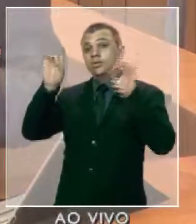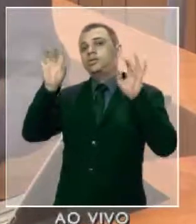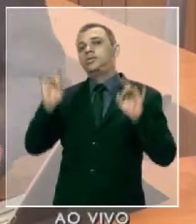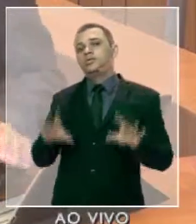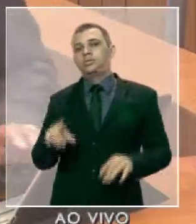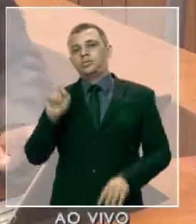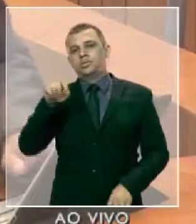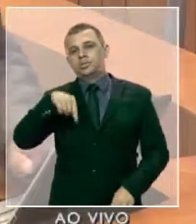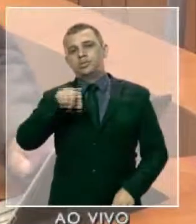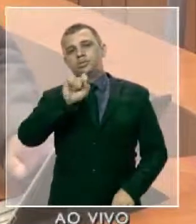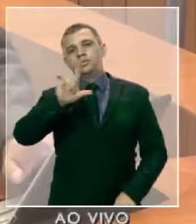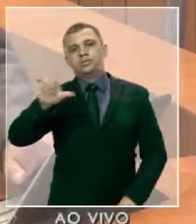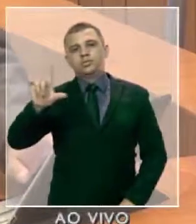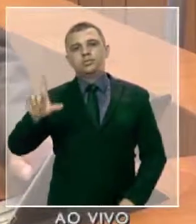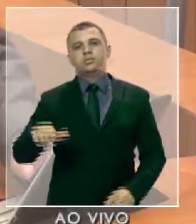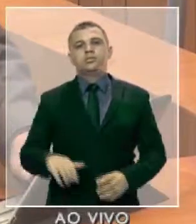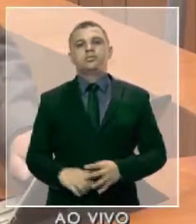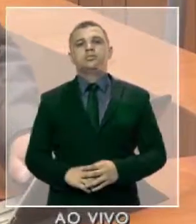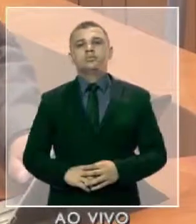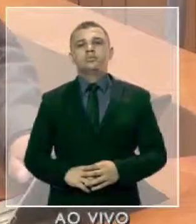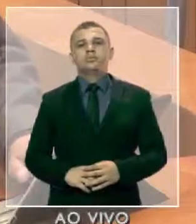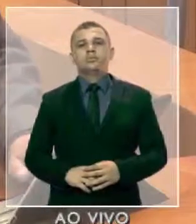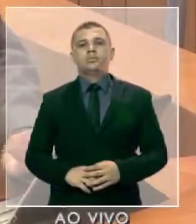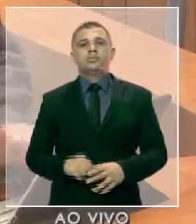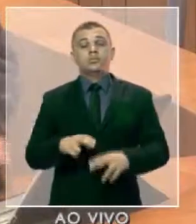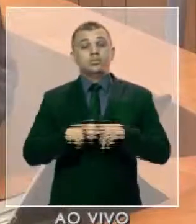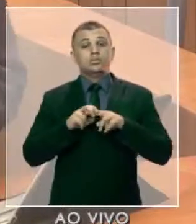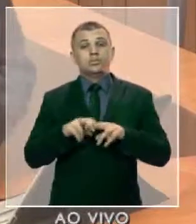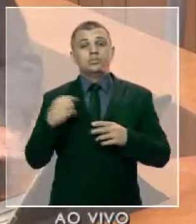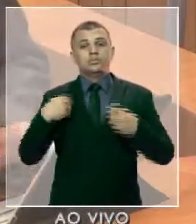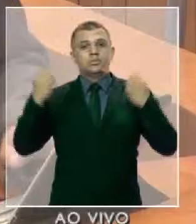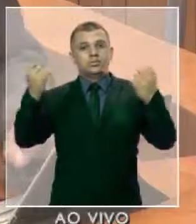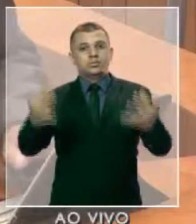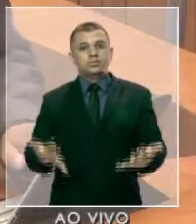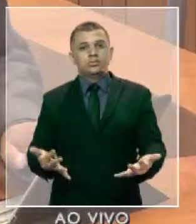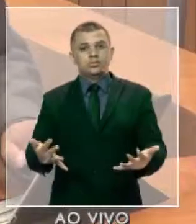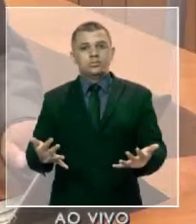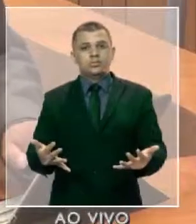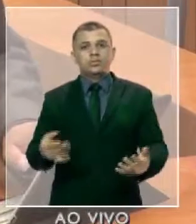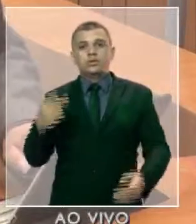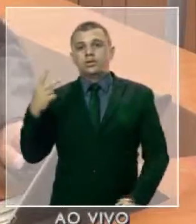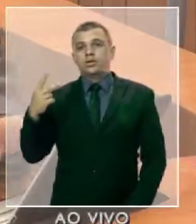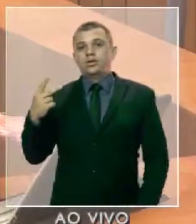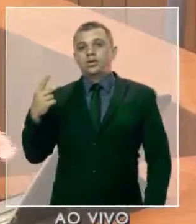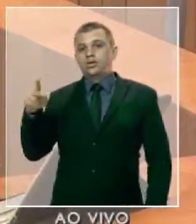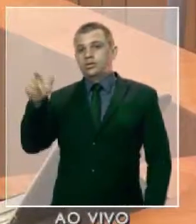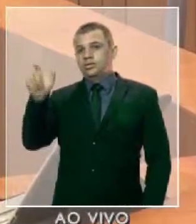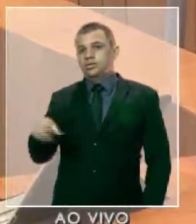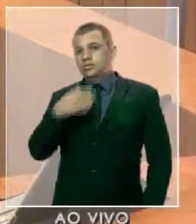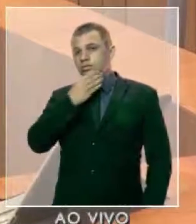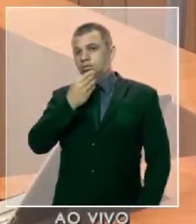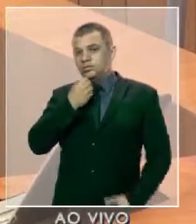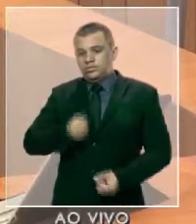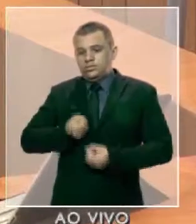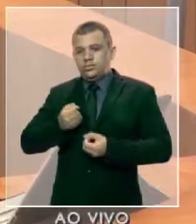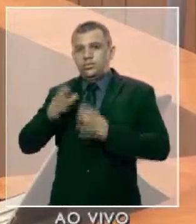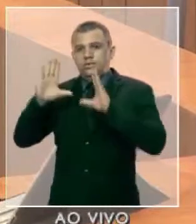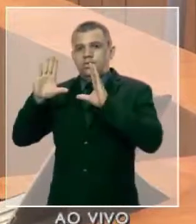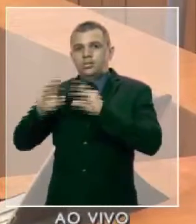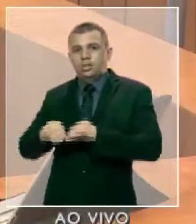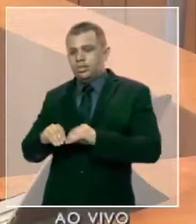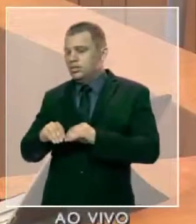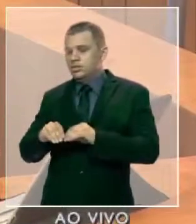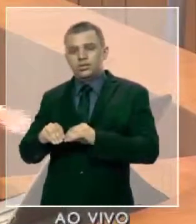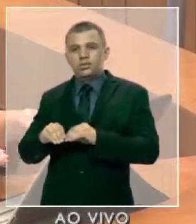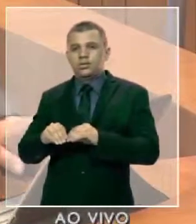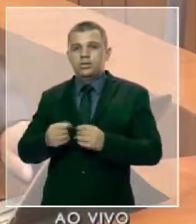de São Luís. Por isso que digo, não cessou o poeta, cessou a poesia, mas o poeta